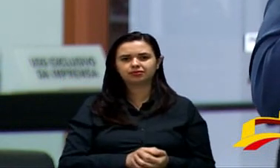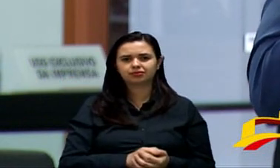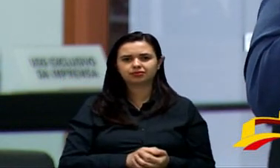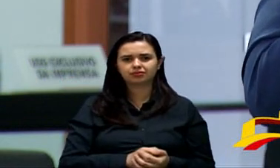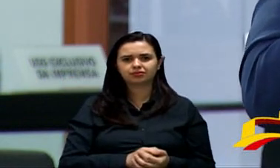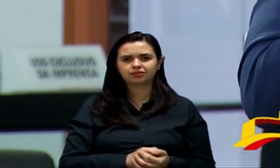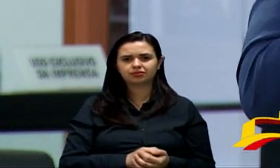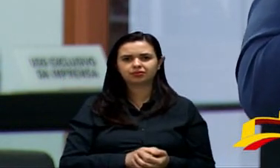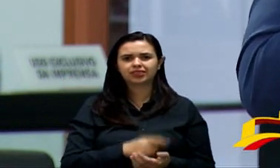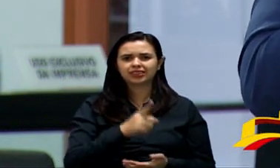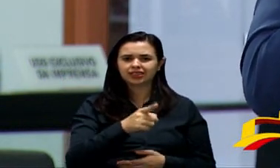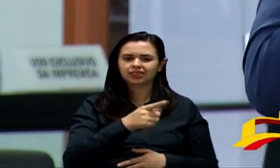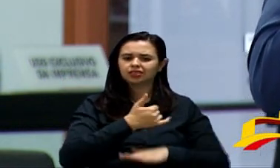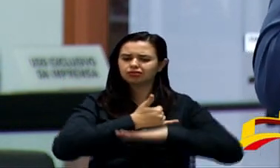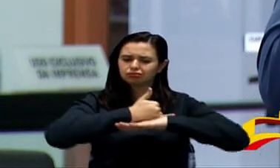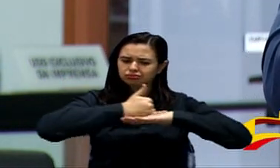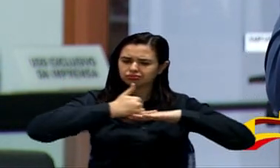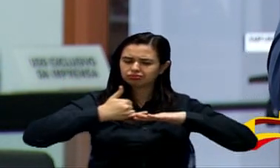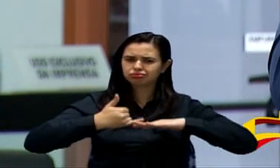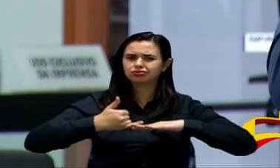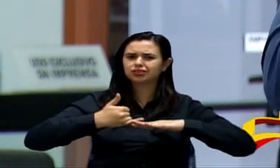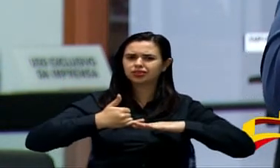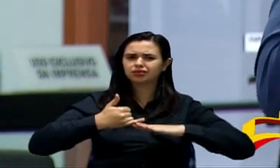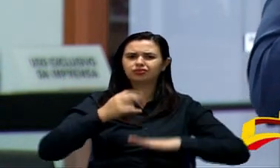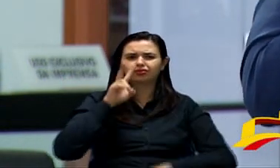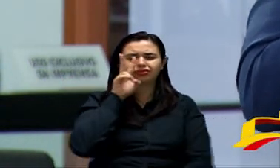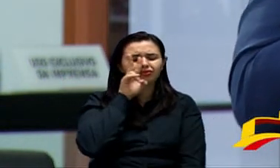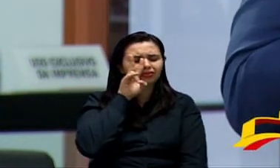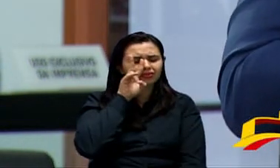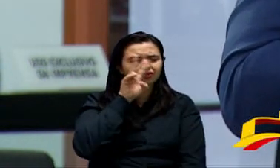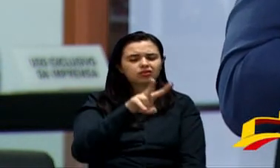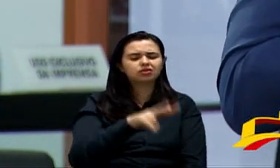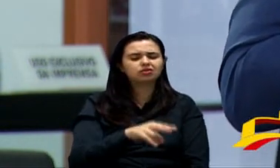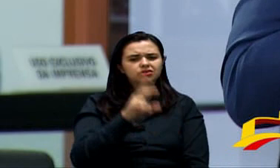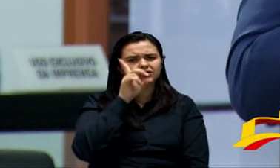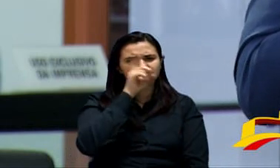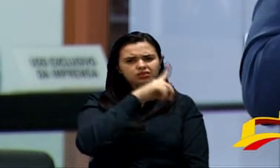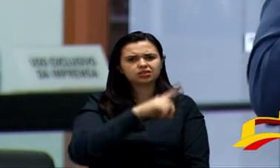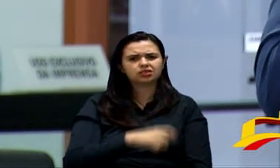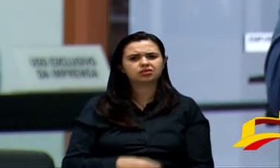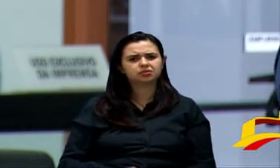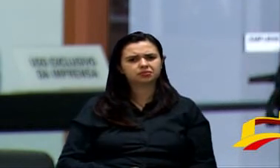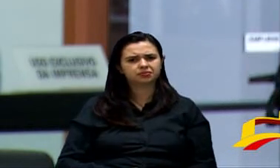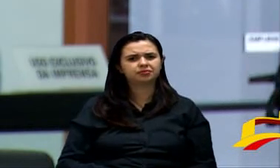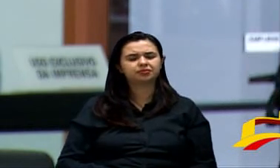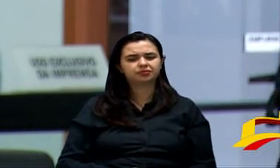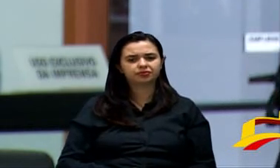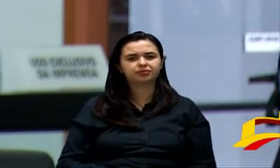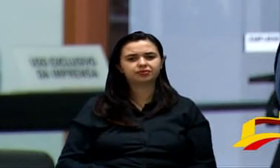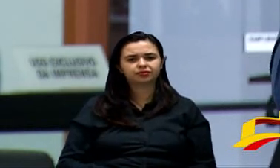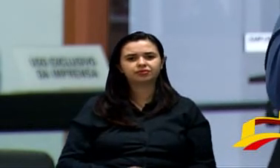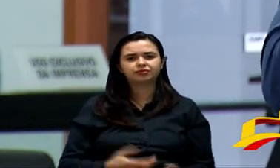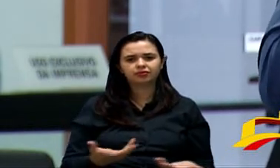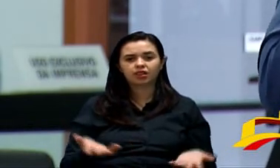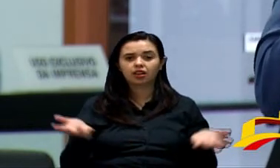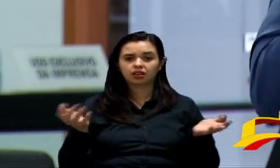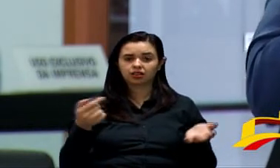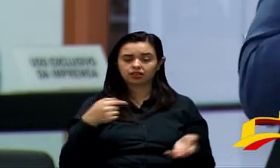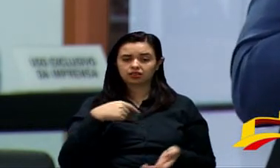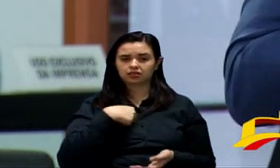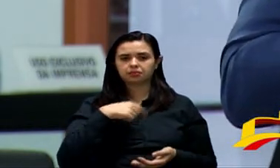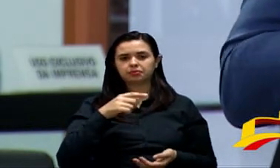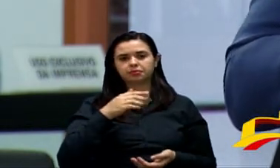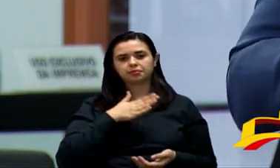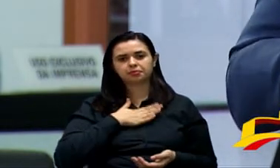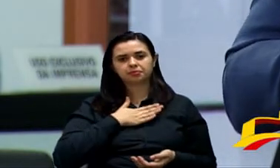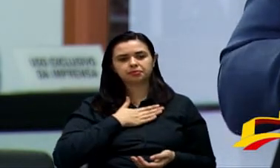cara vai pro crack, que ele falou para mim, eu tento, Vitão, eu oro, eu peço, agora ele se recuperou. Tem que ter, independente da